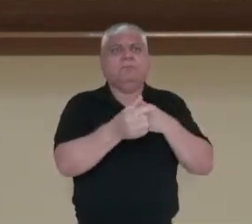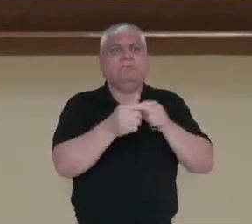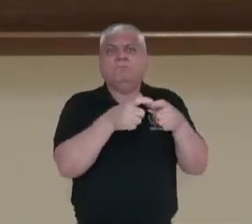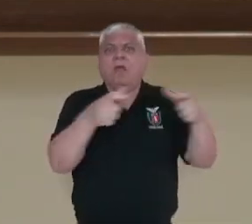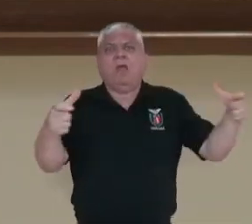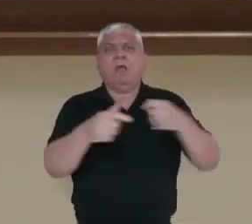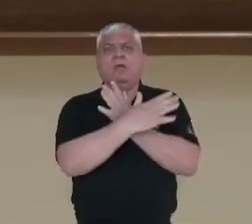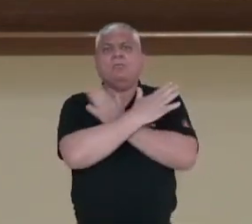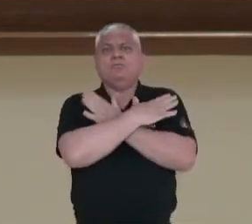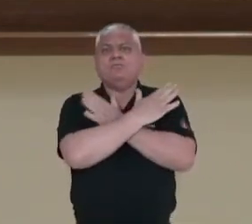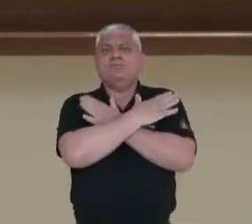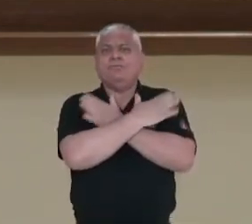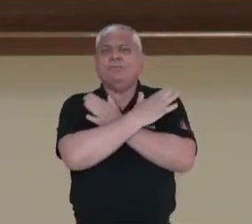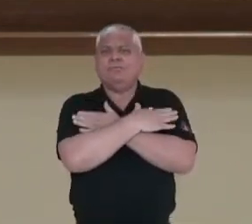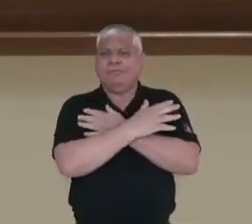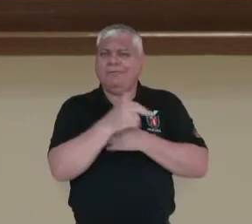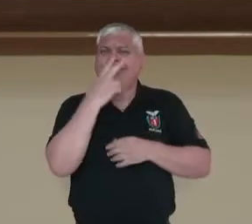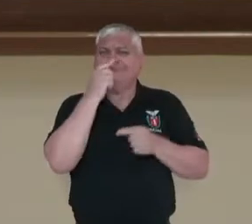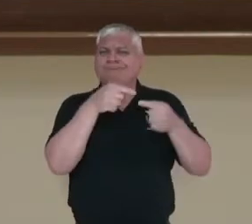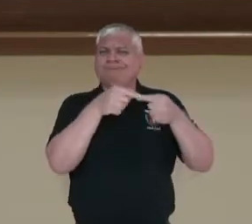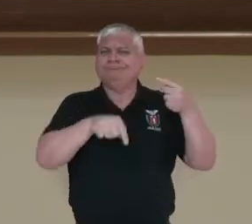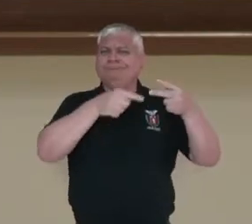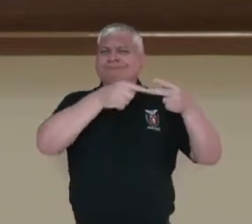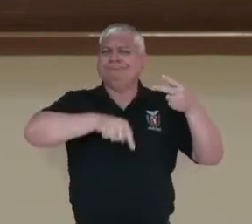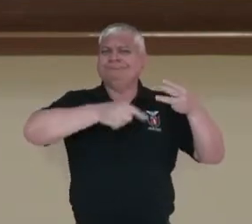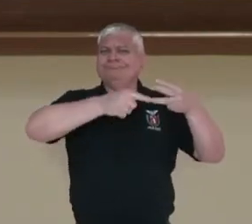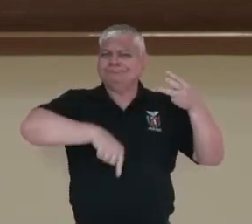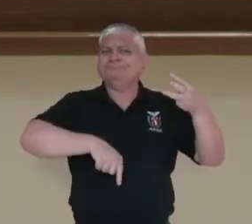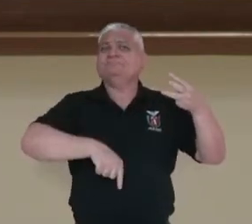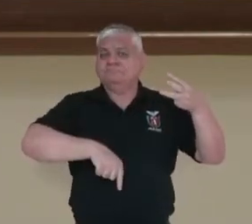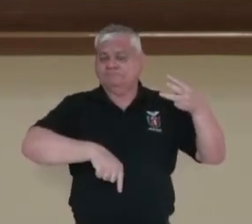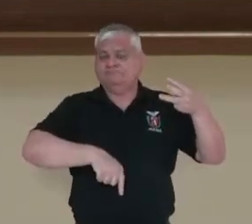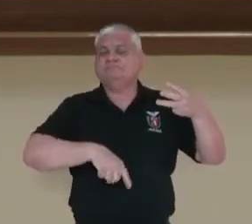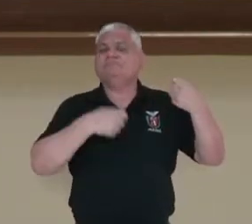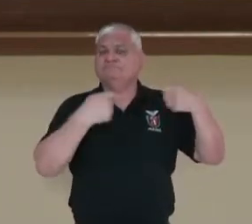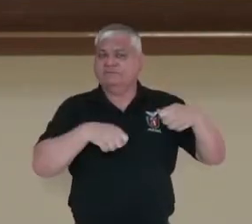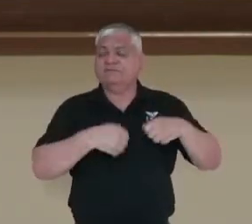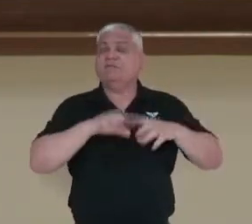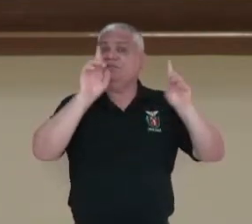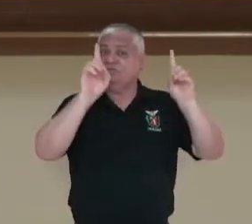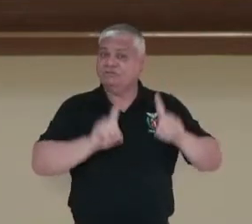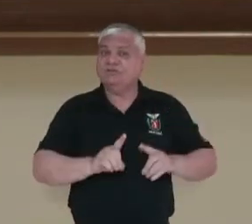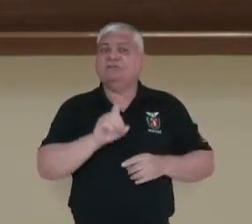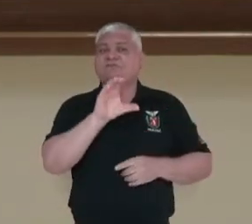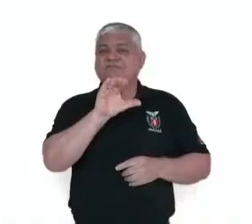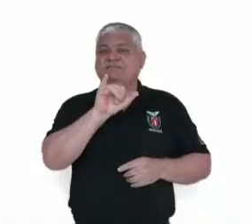as contradições, né, que precisam estar sendo revistas também pelo poder público.